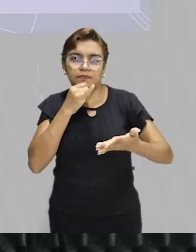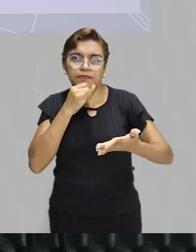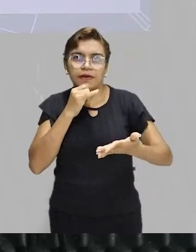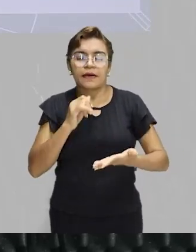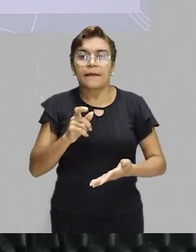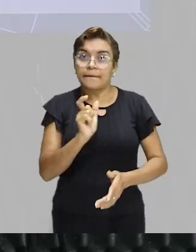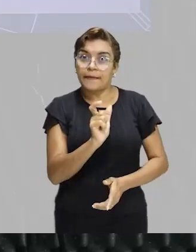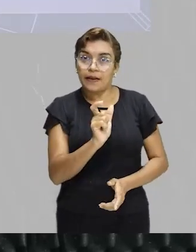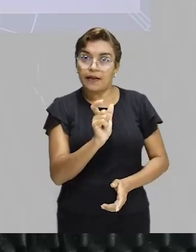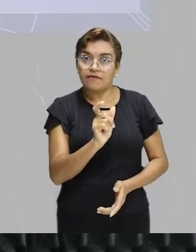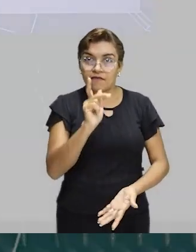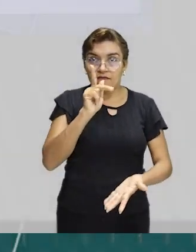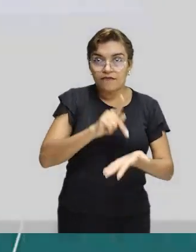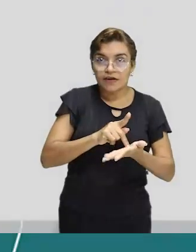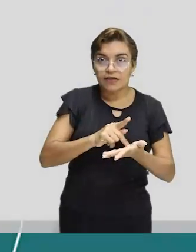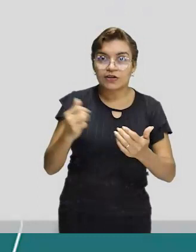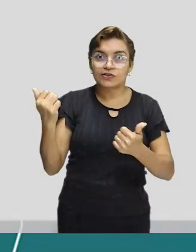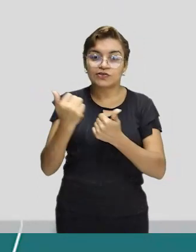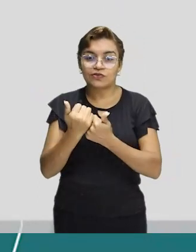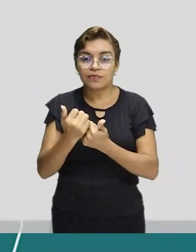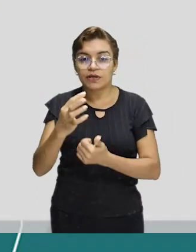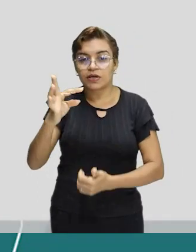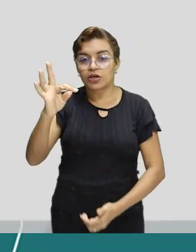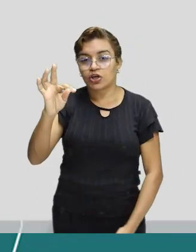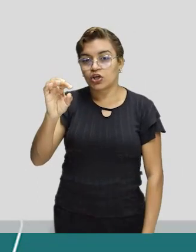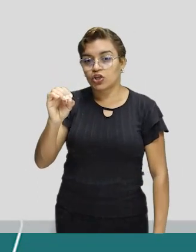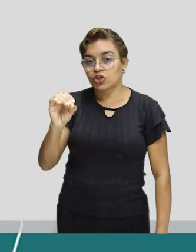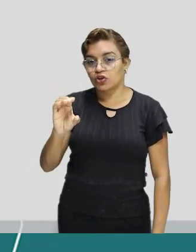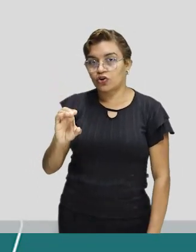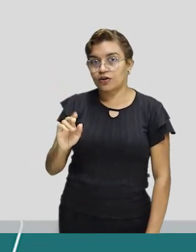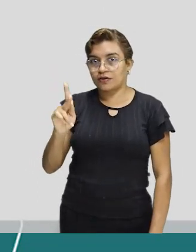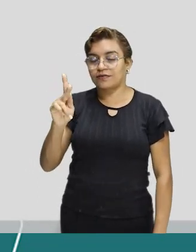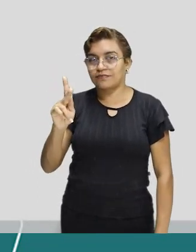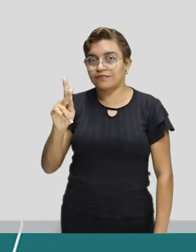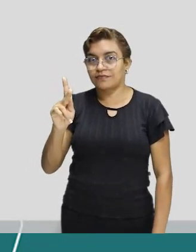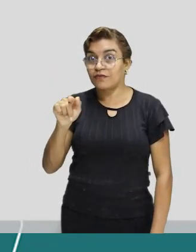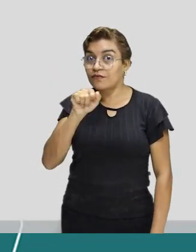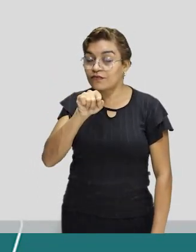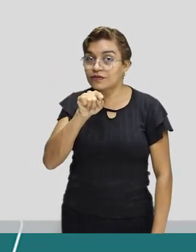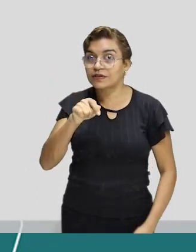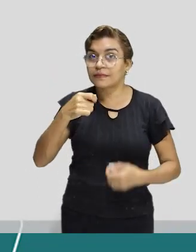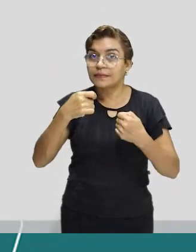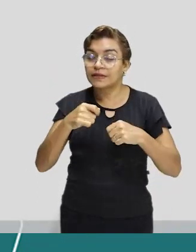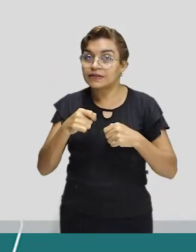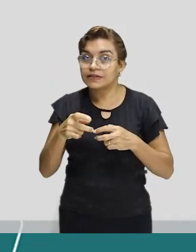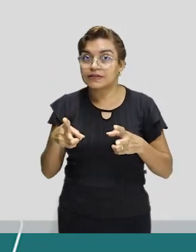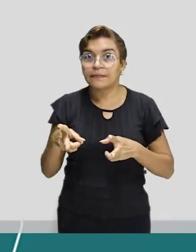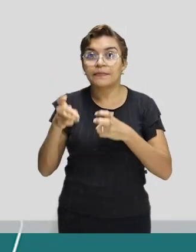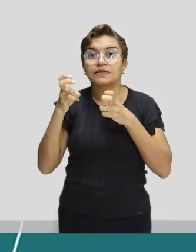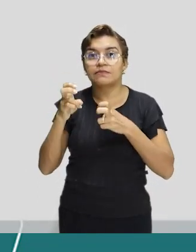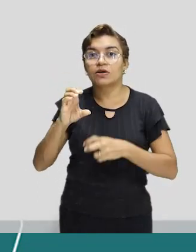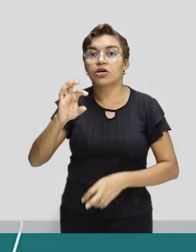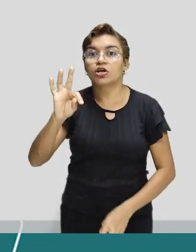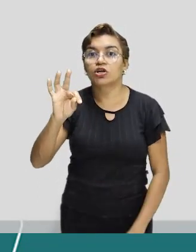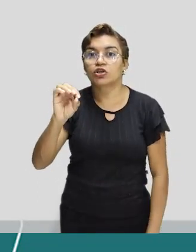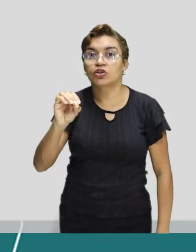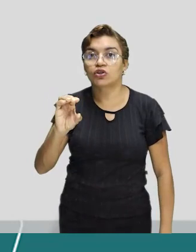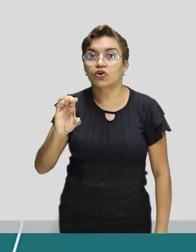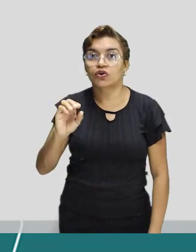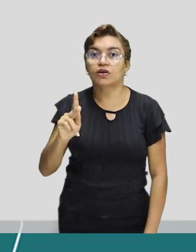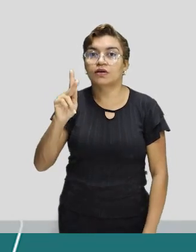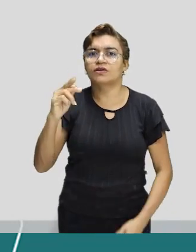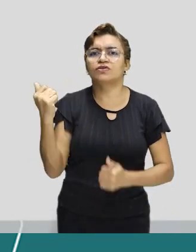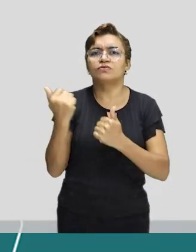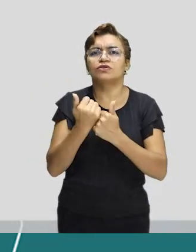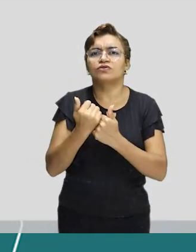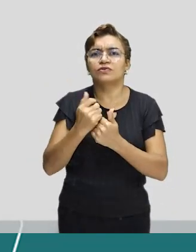pela palavra talk. E o seu trabalho é identificar o que é o talk. Esse talk está